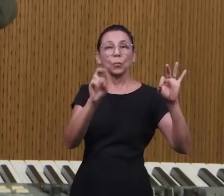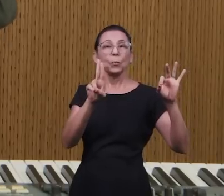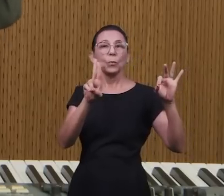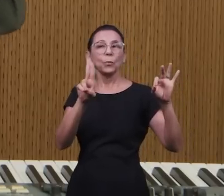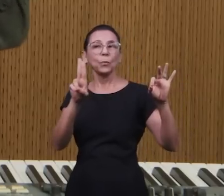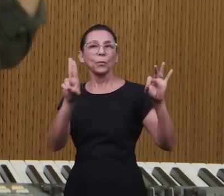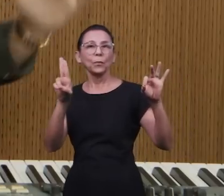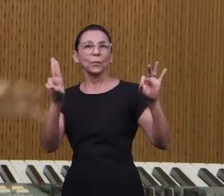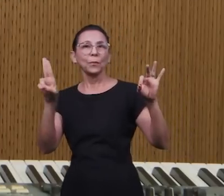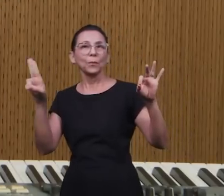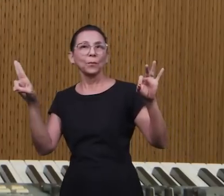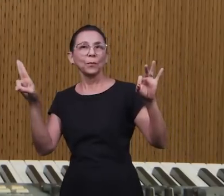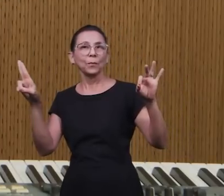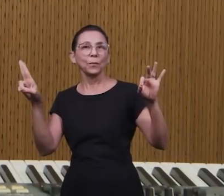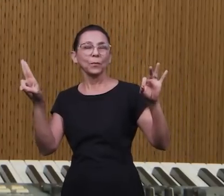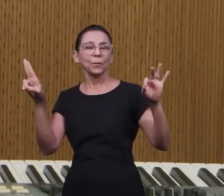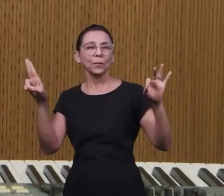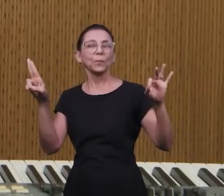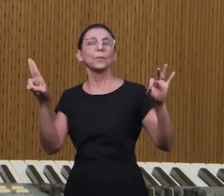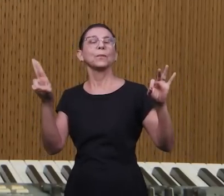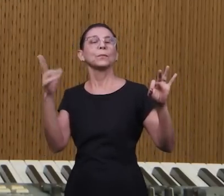Inspira pelo nariz, abre o palato.